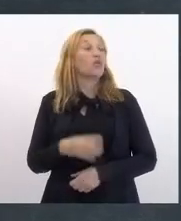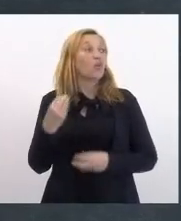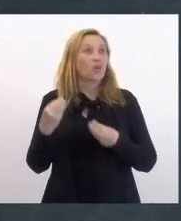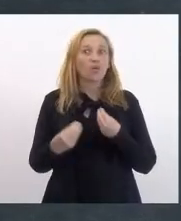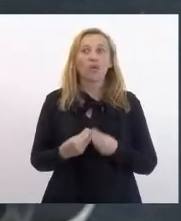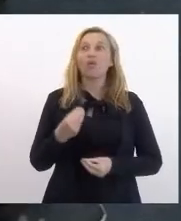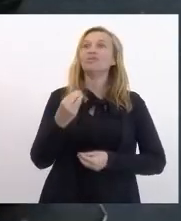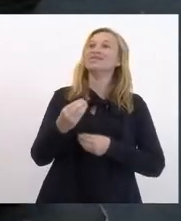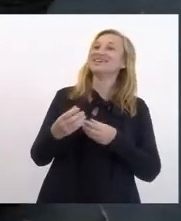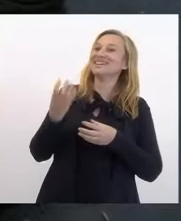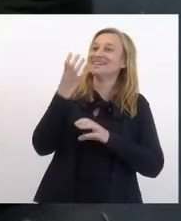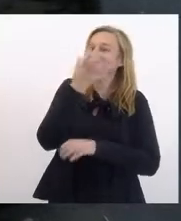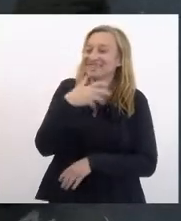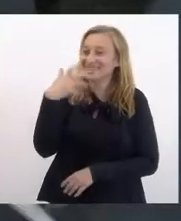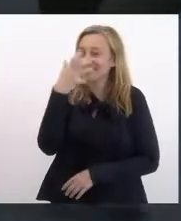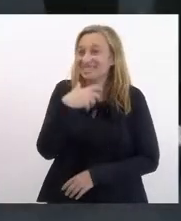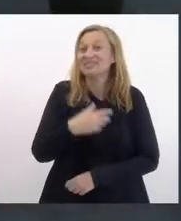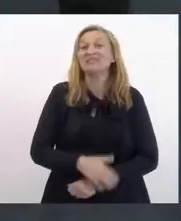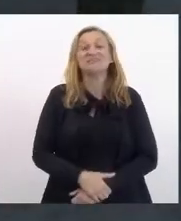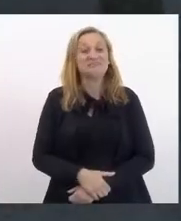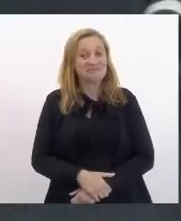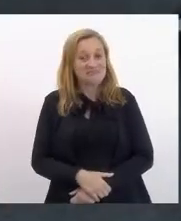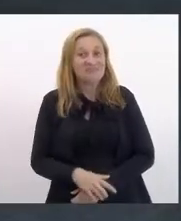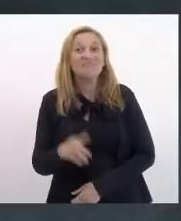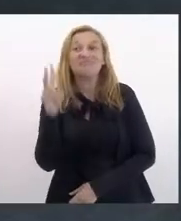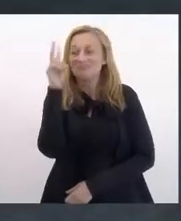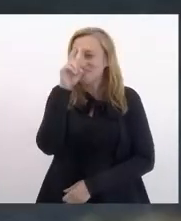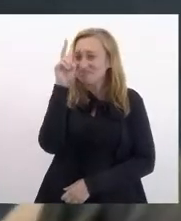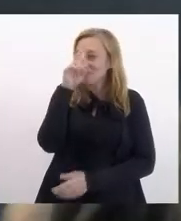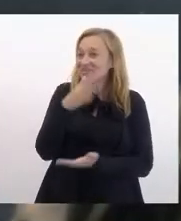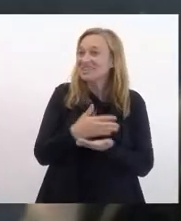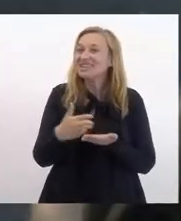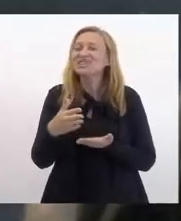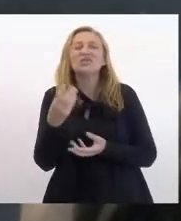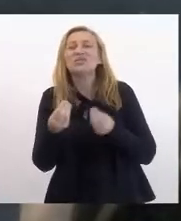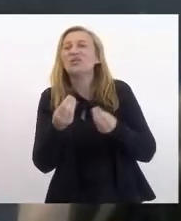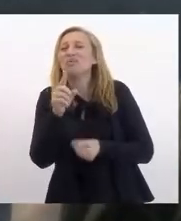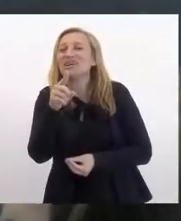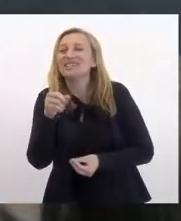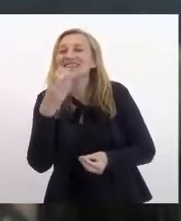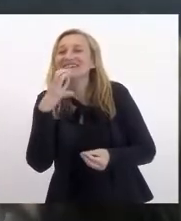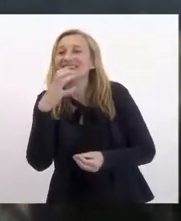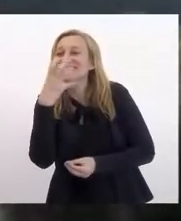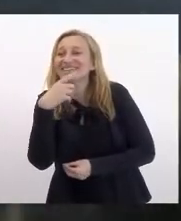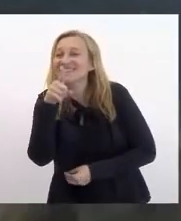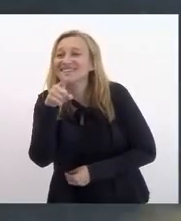gente cantava? Eu me lembro no começo dela, como é que vocês estavam falando?